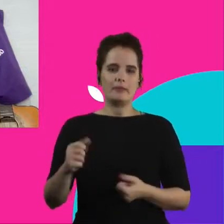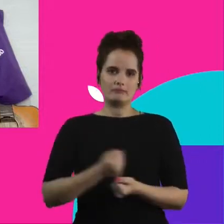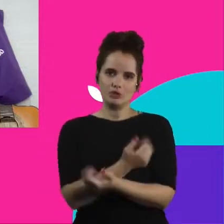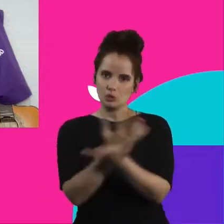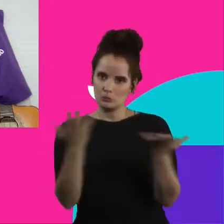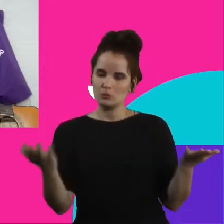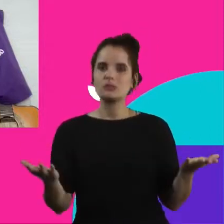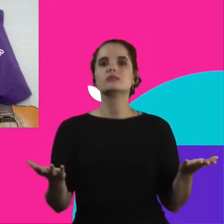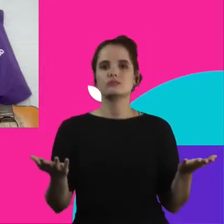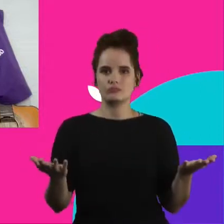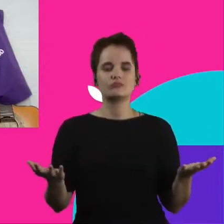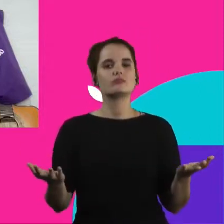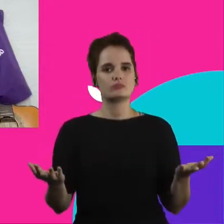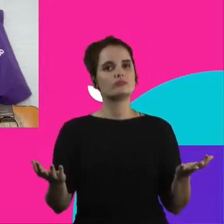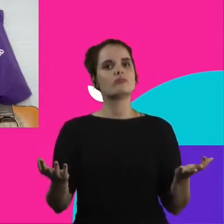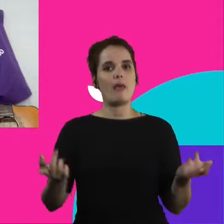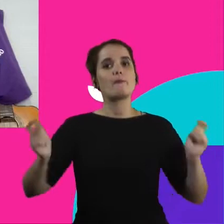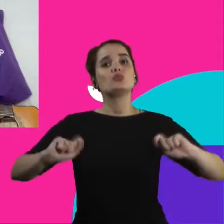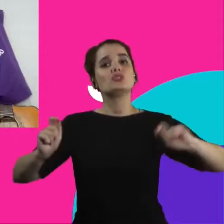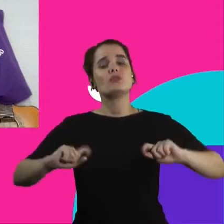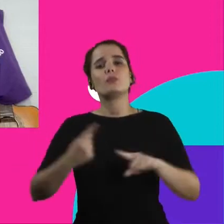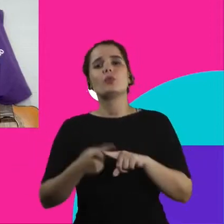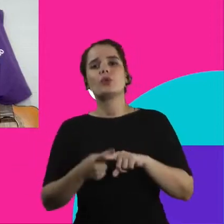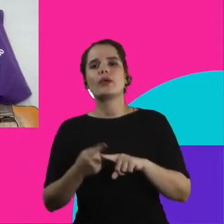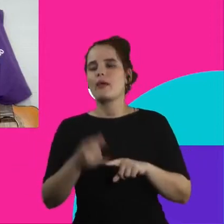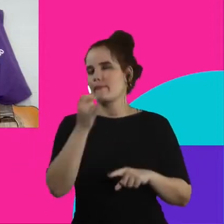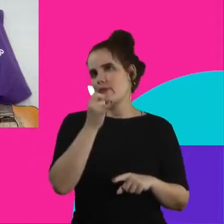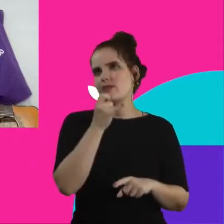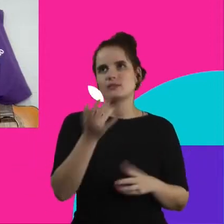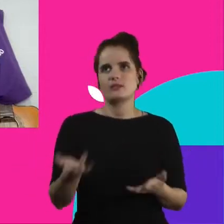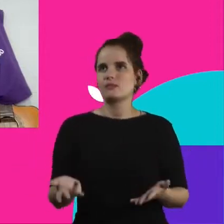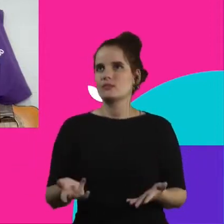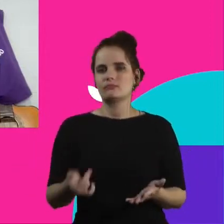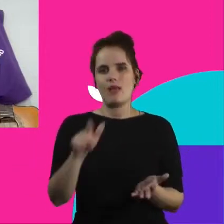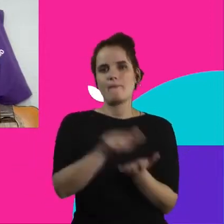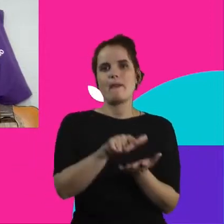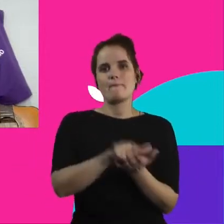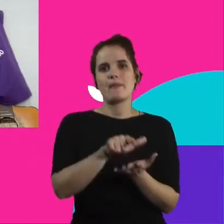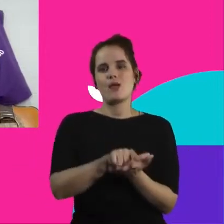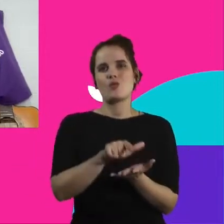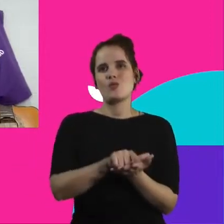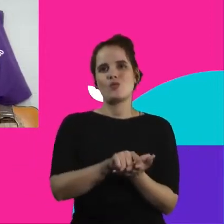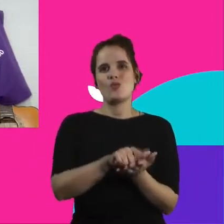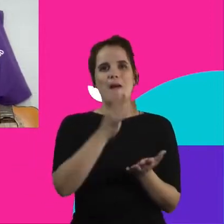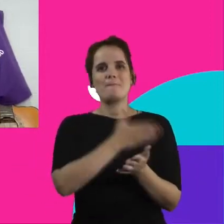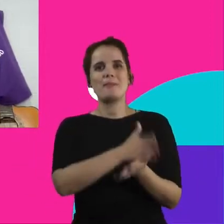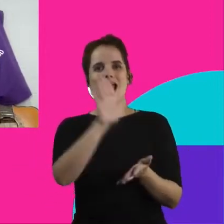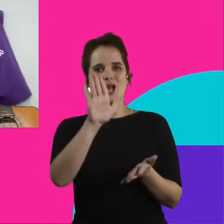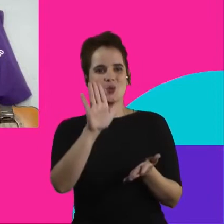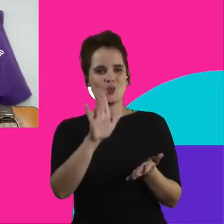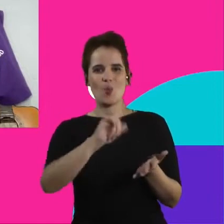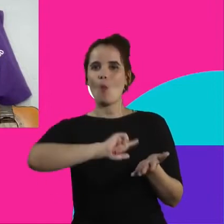distribuição, e tudo isso é possível, porque basicamente você pega uma folha em branco de como poderia ser